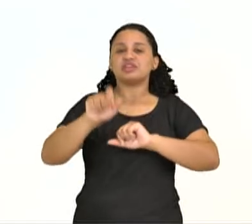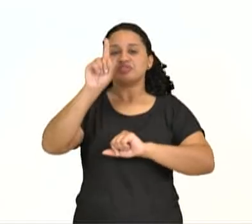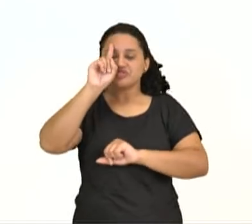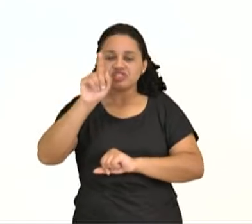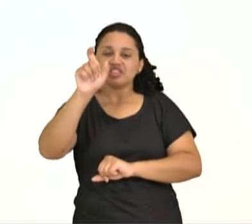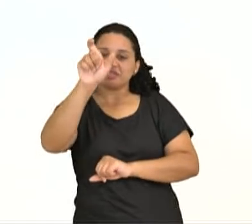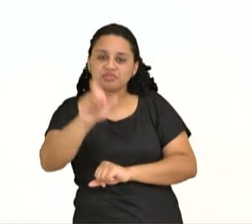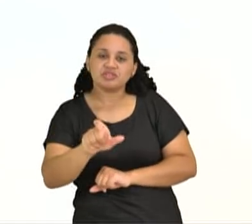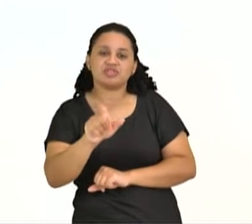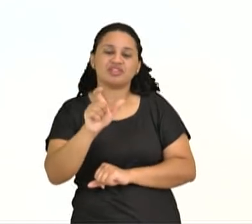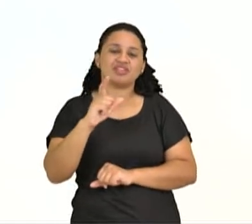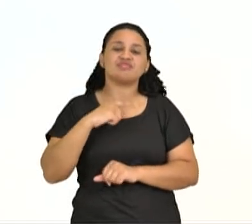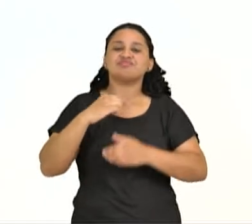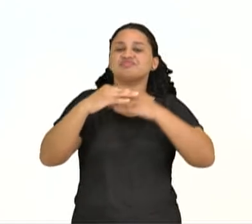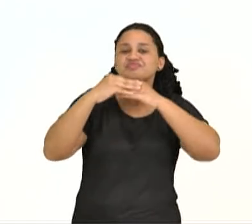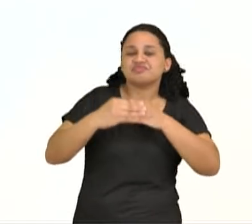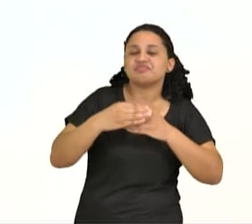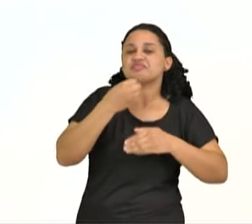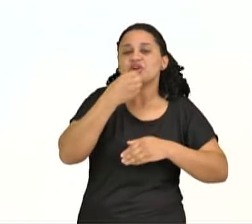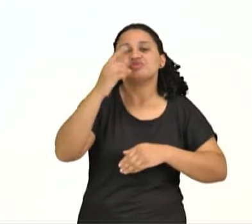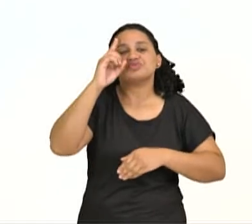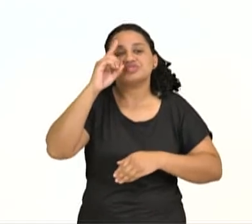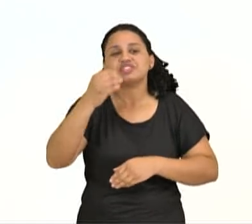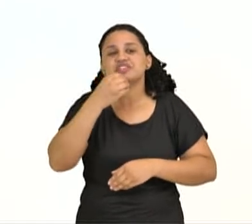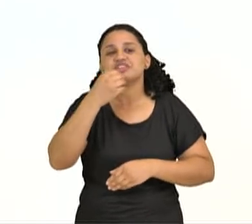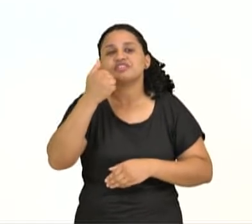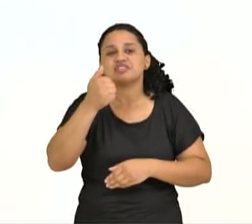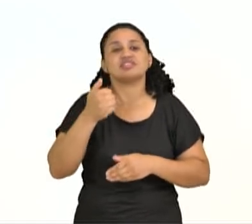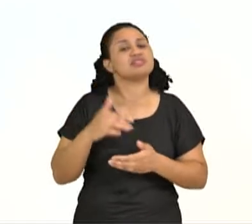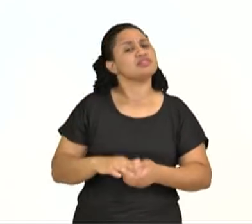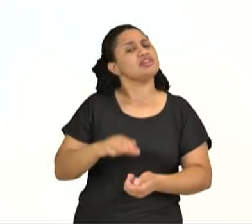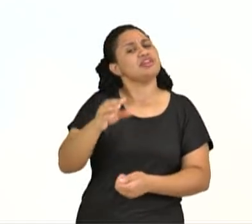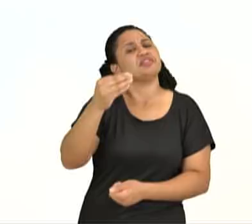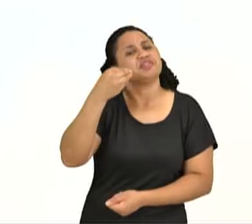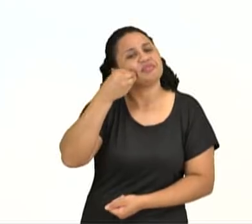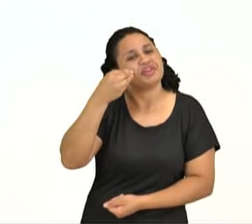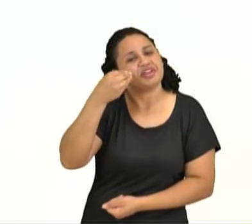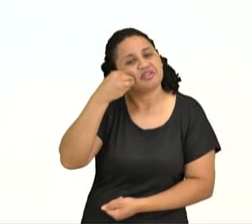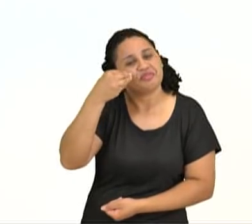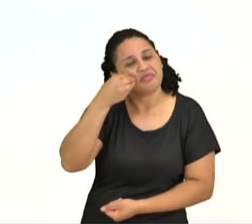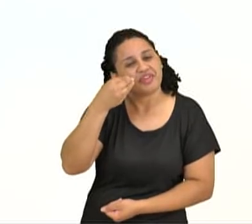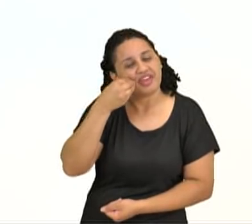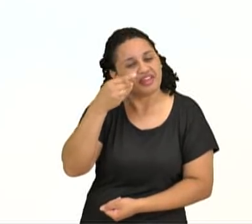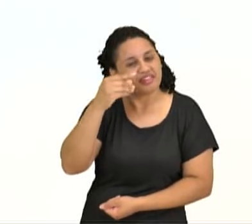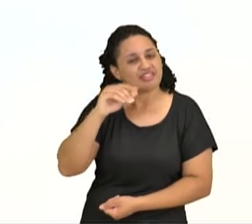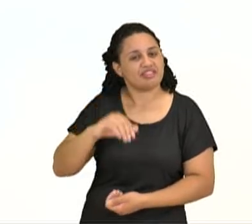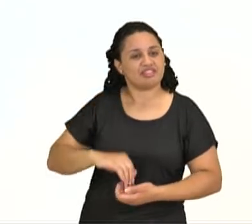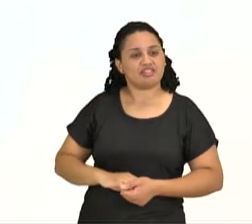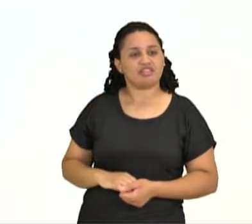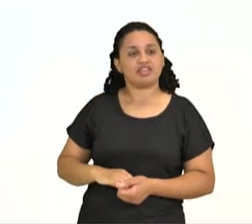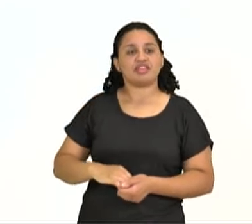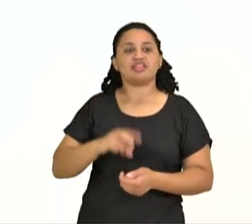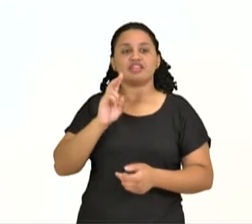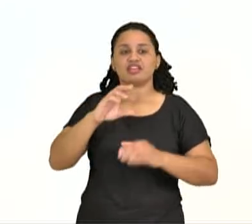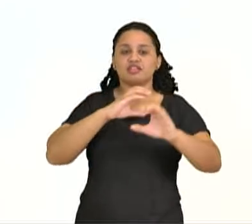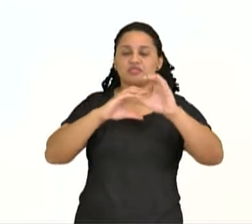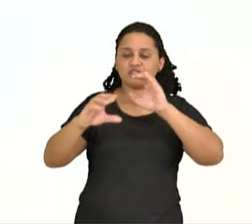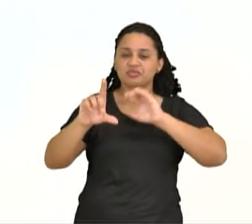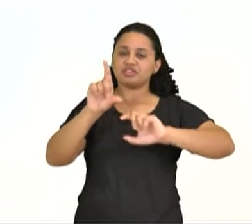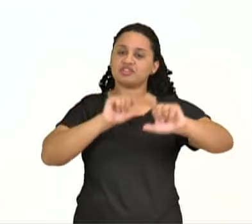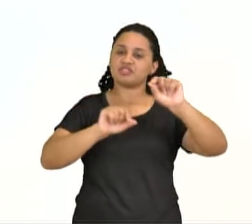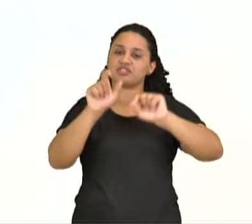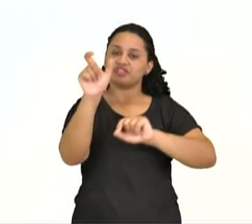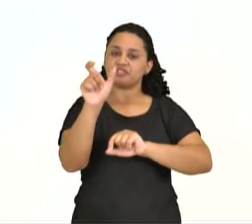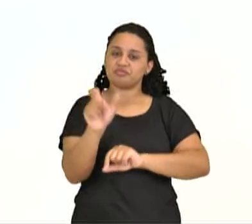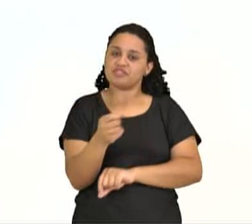calorosa saudação? Bom dia, como está? Experimentem, né? Sempre que comunicam, escolher palavras